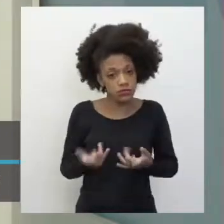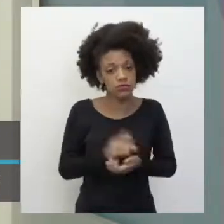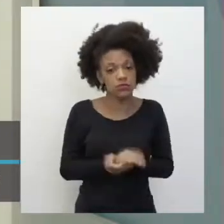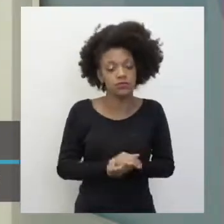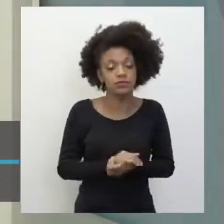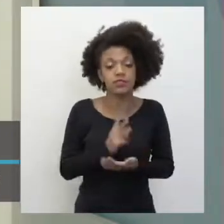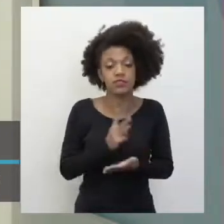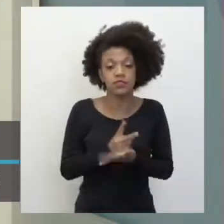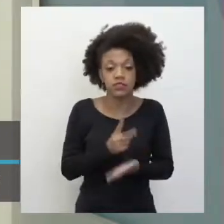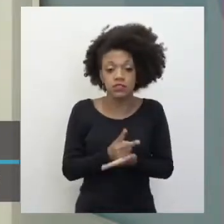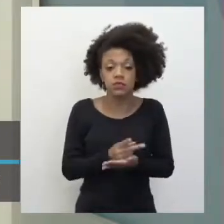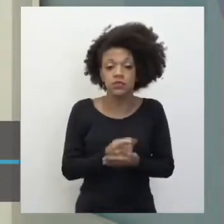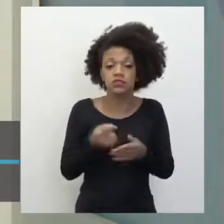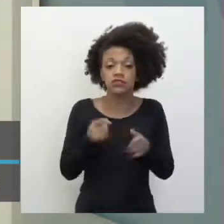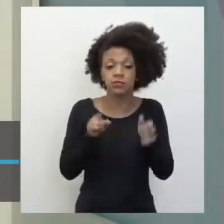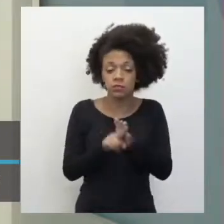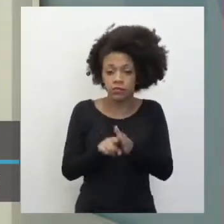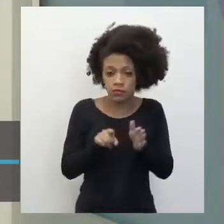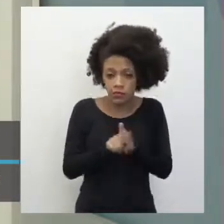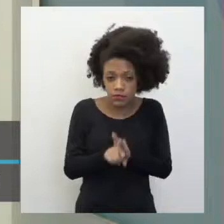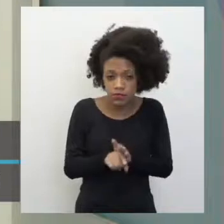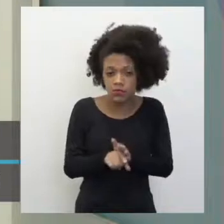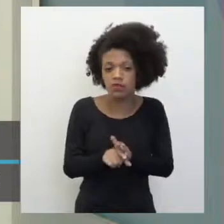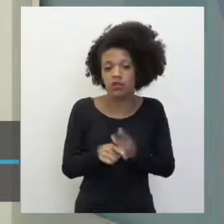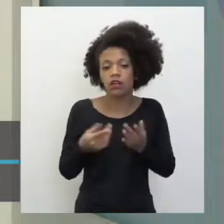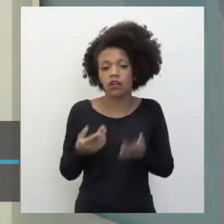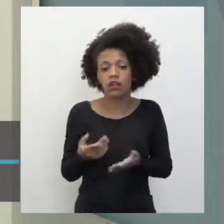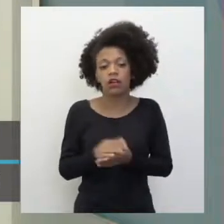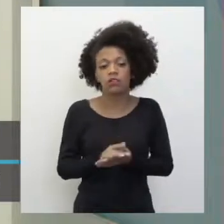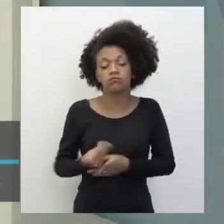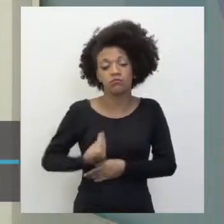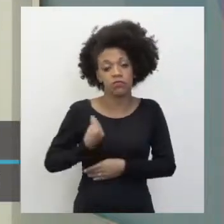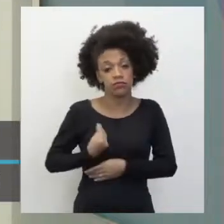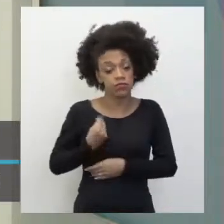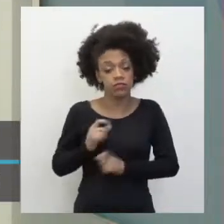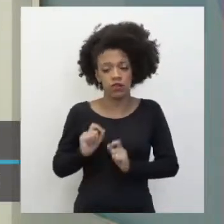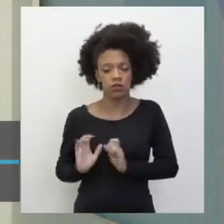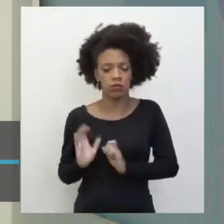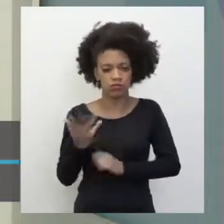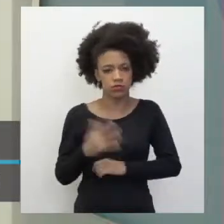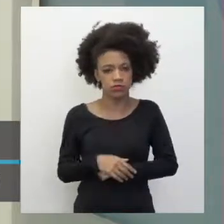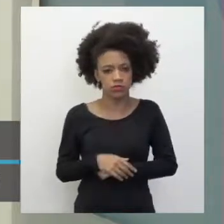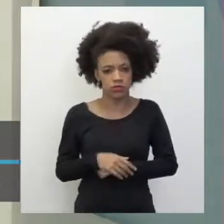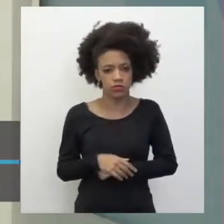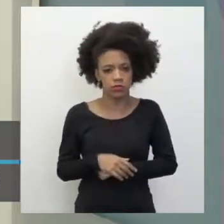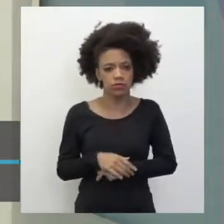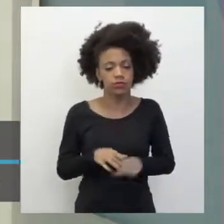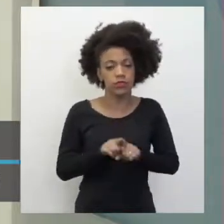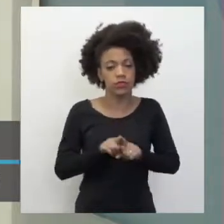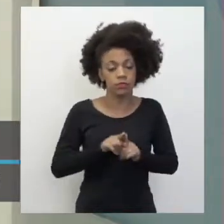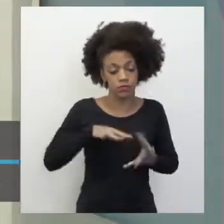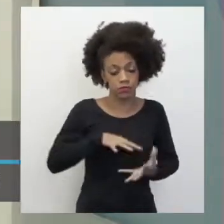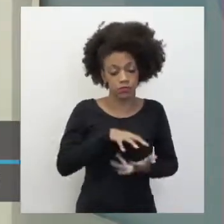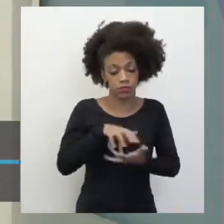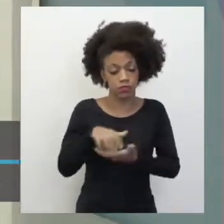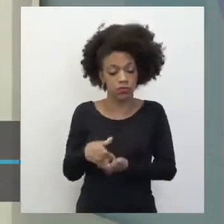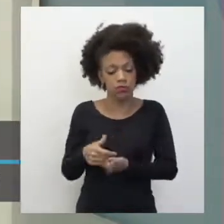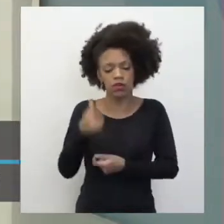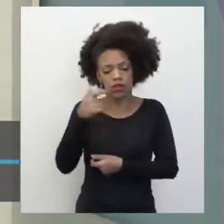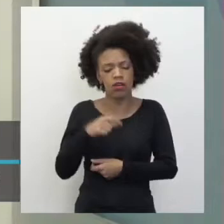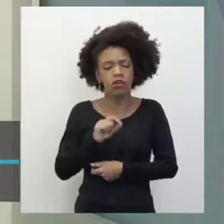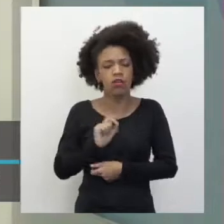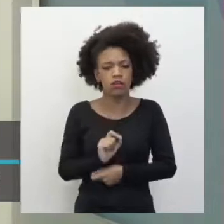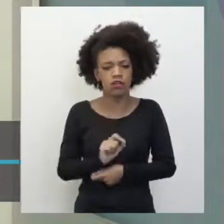uma questão de questionar a origem da vida, né, a origem do universo. Então, quem somos, de